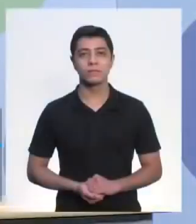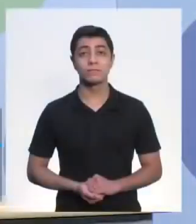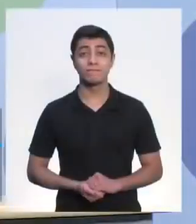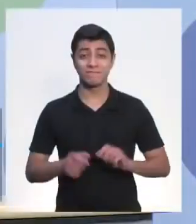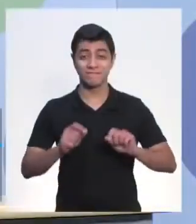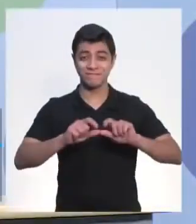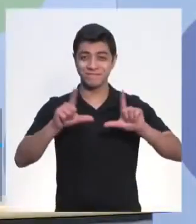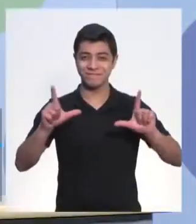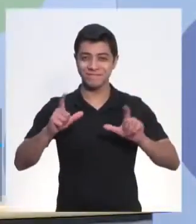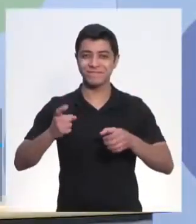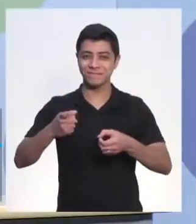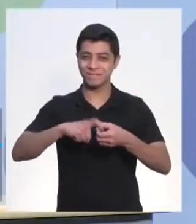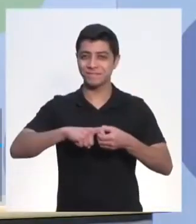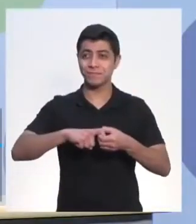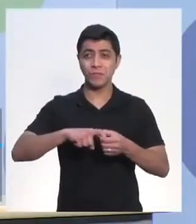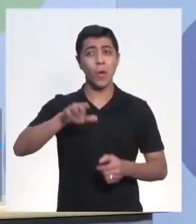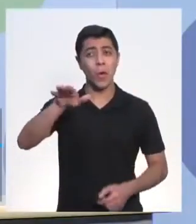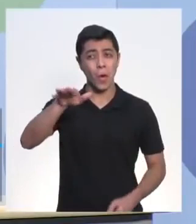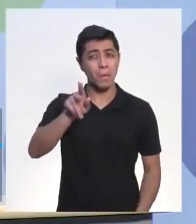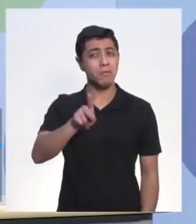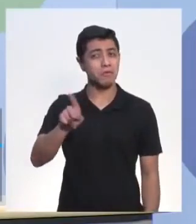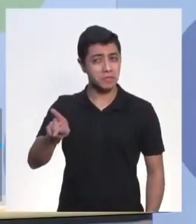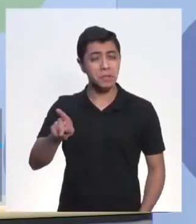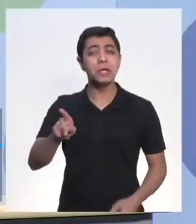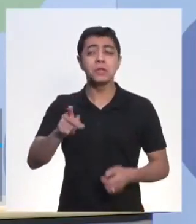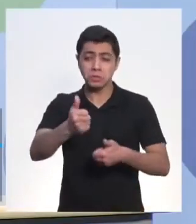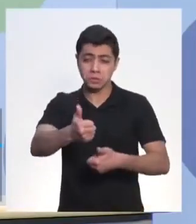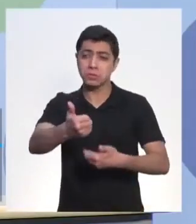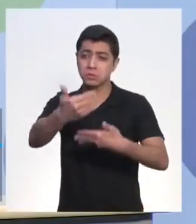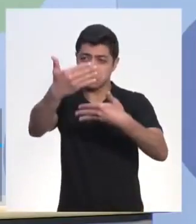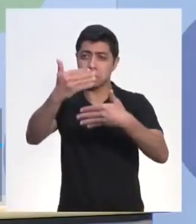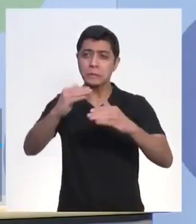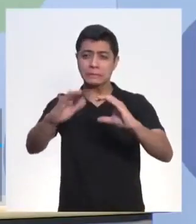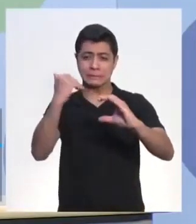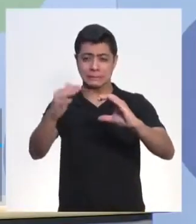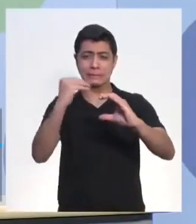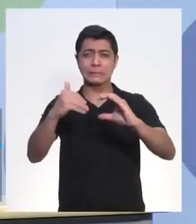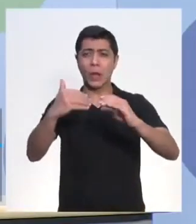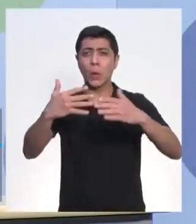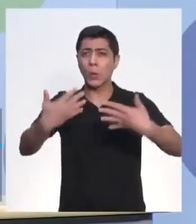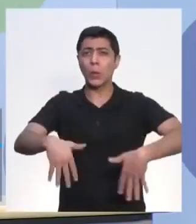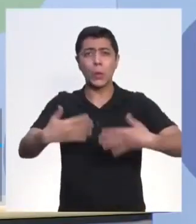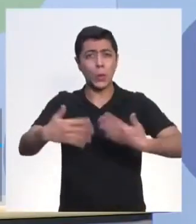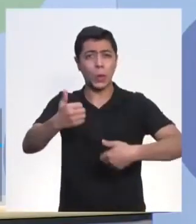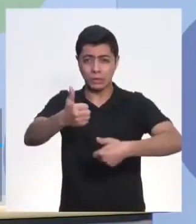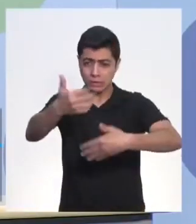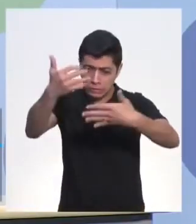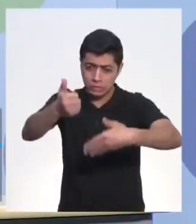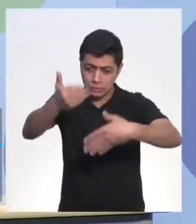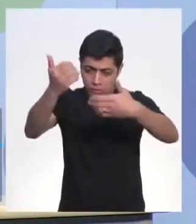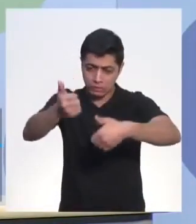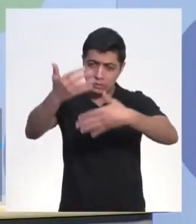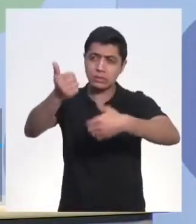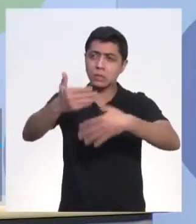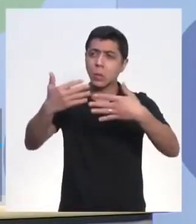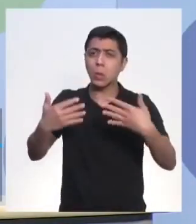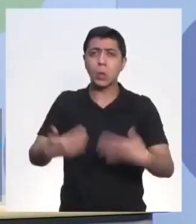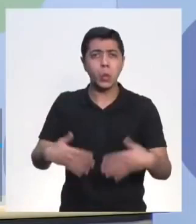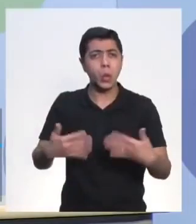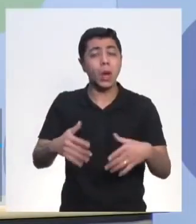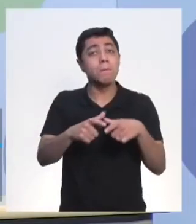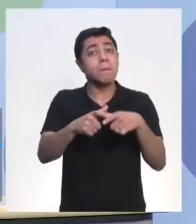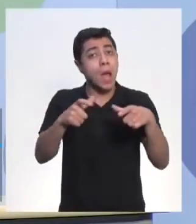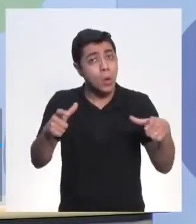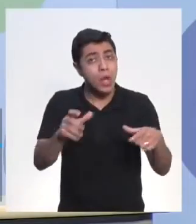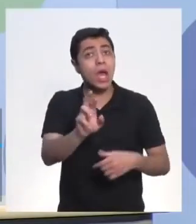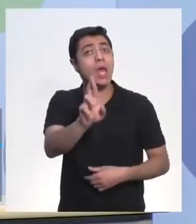Voltamos do chat. Professora Roberta, o chat está bombando. A grande maioria dos nossos alunos respondeu os pares